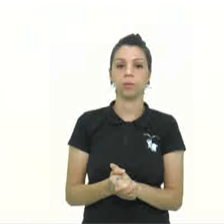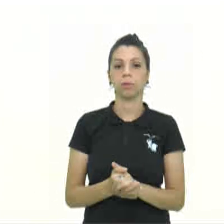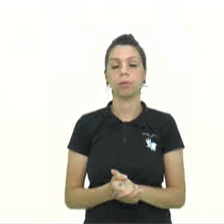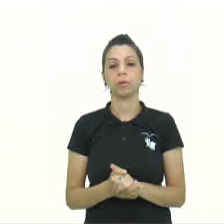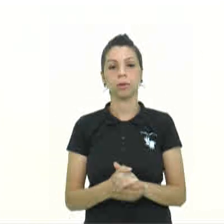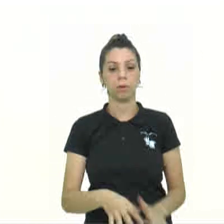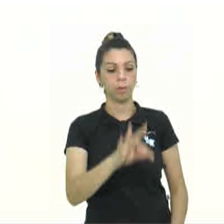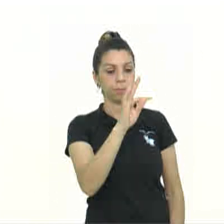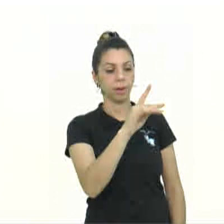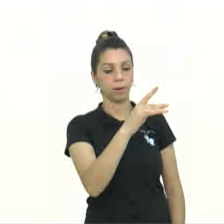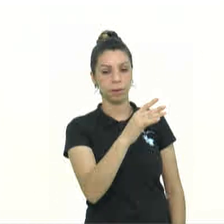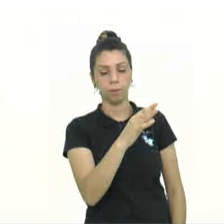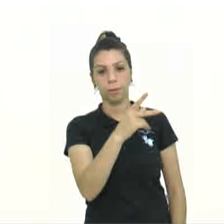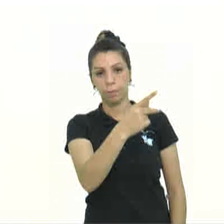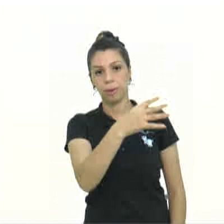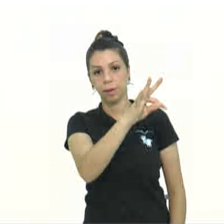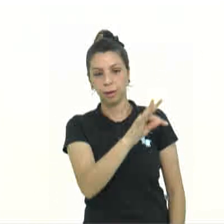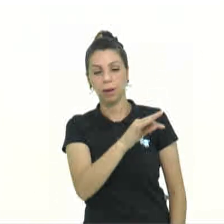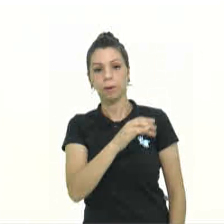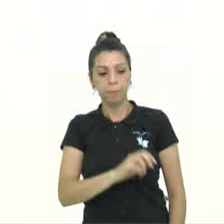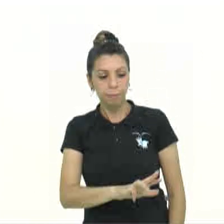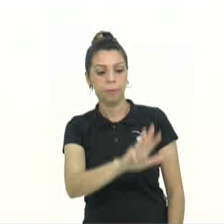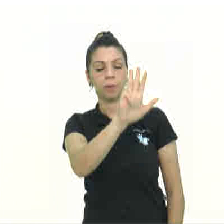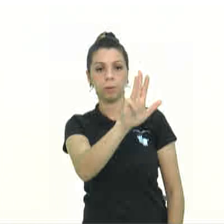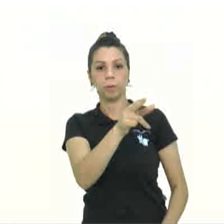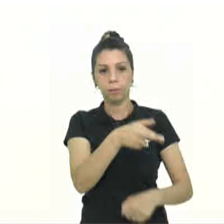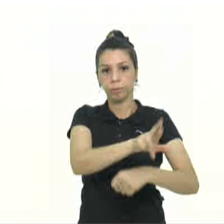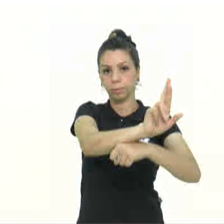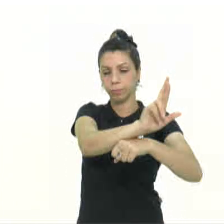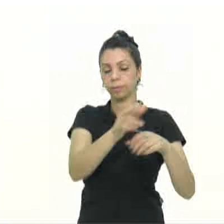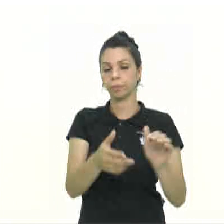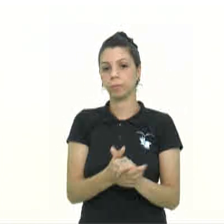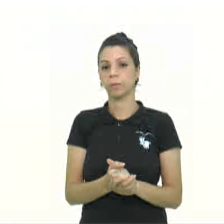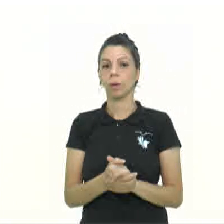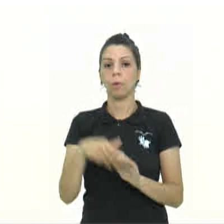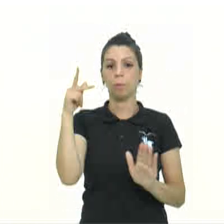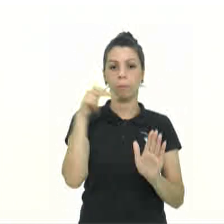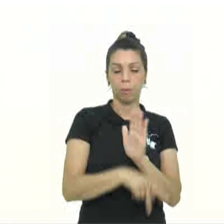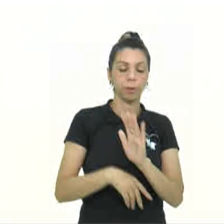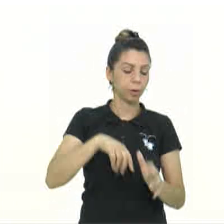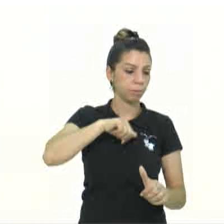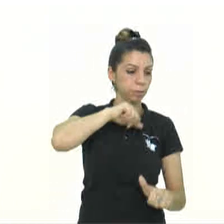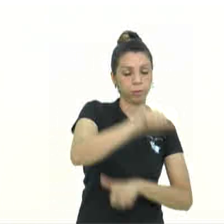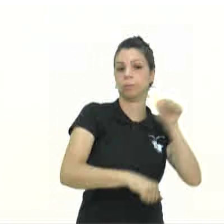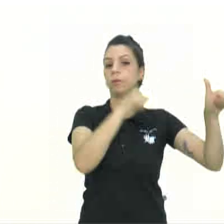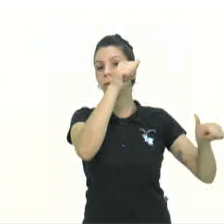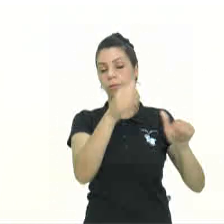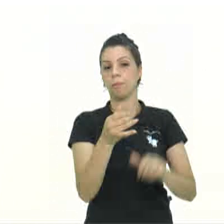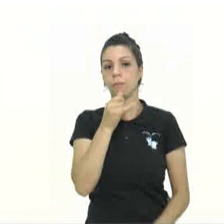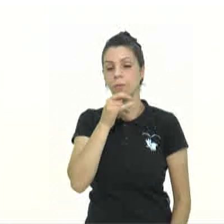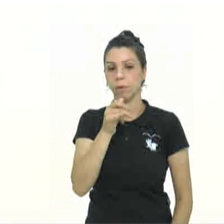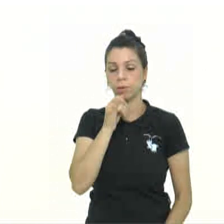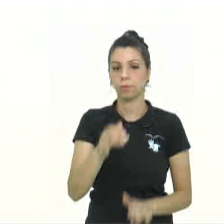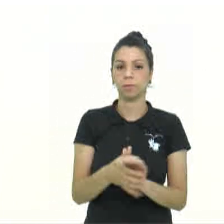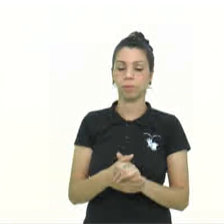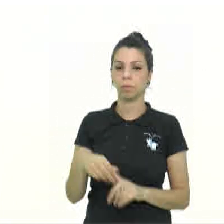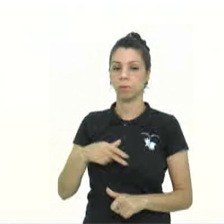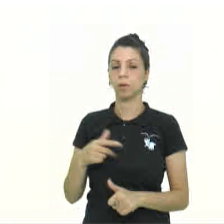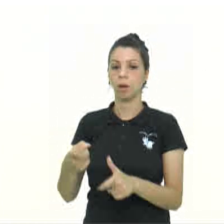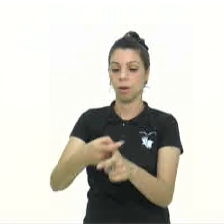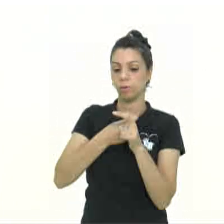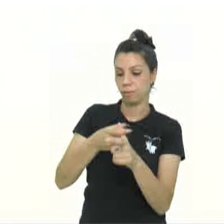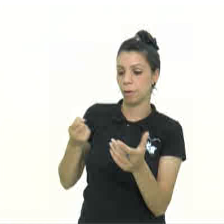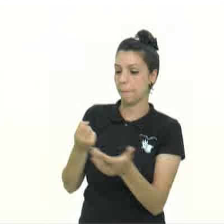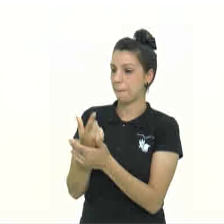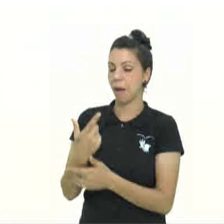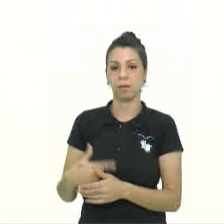dos Trabalhadores lançou Lula como candidato e defendeu um programa radical. Dizia, por exemplo, que a dívida externa não seria